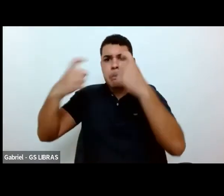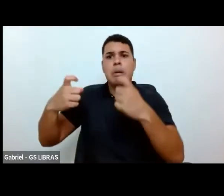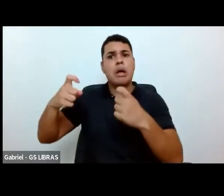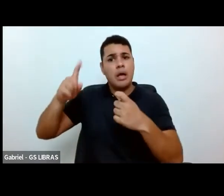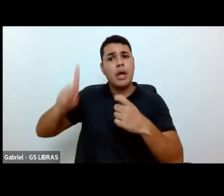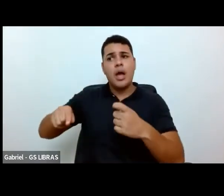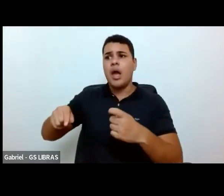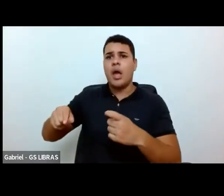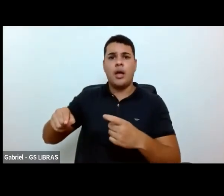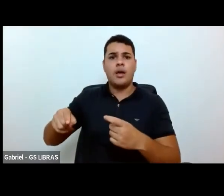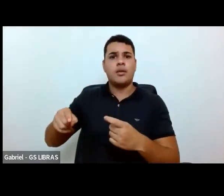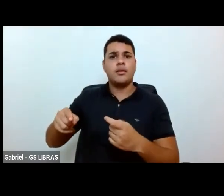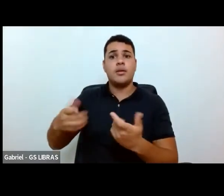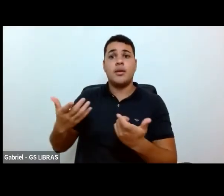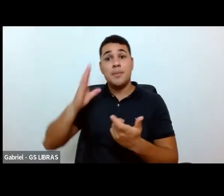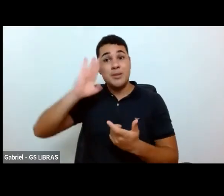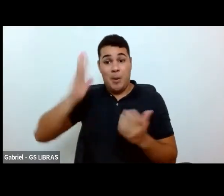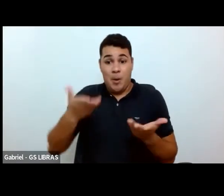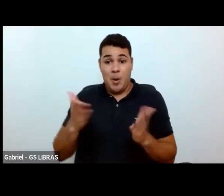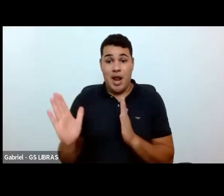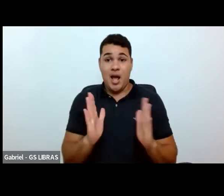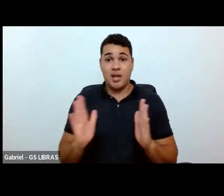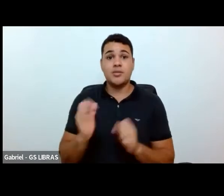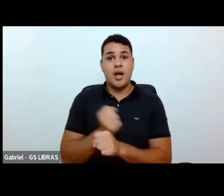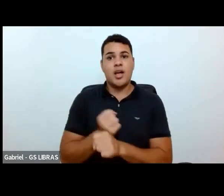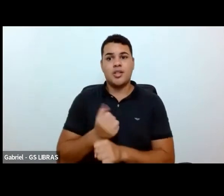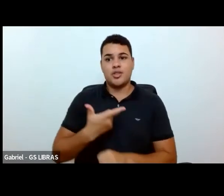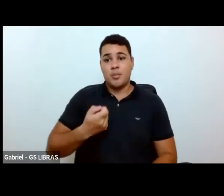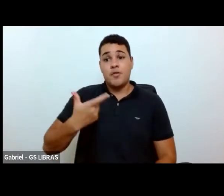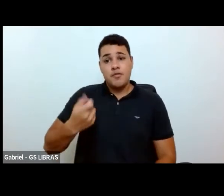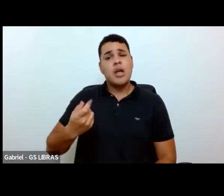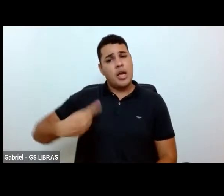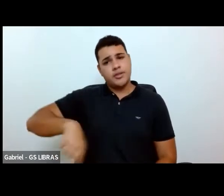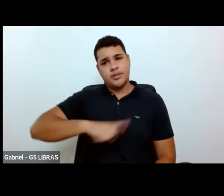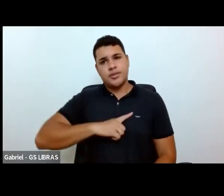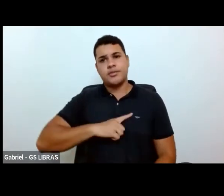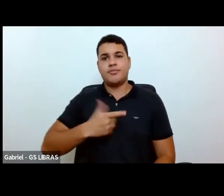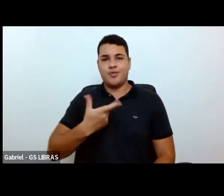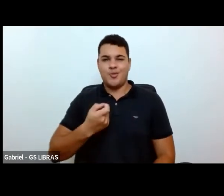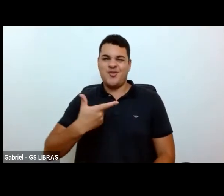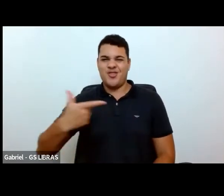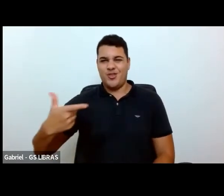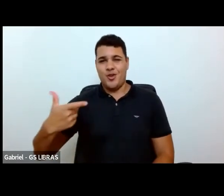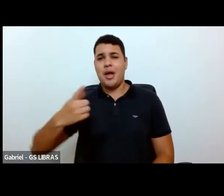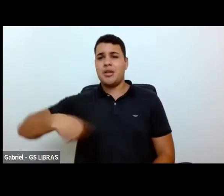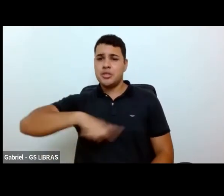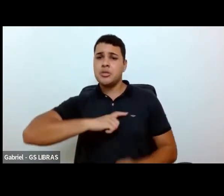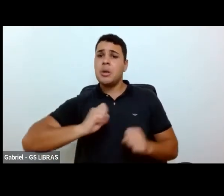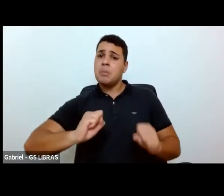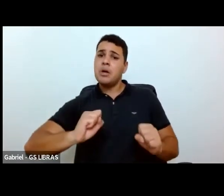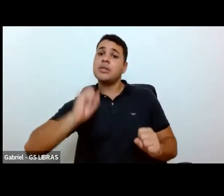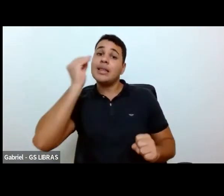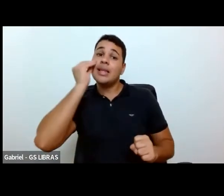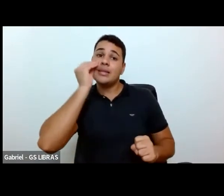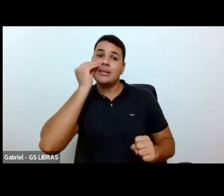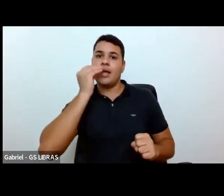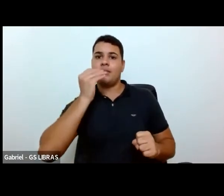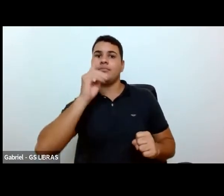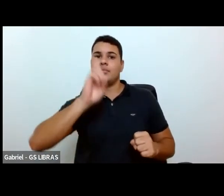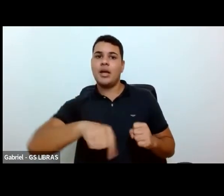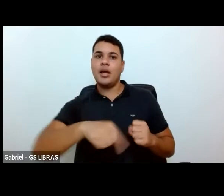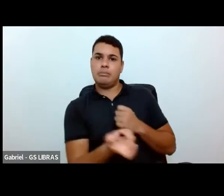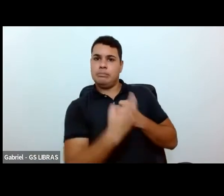né? Então, no ano que anuncia aí, que é tentar reverter, né, muito das nossas conquistas e num último avanço aí de passar a boiada,